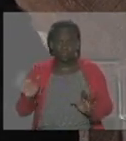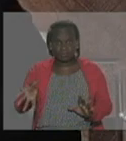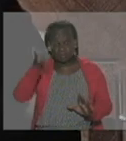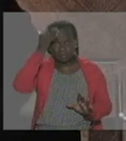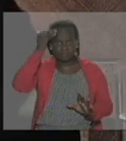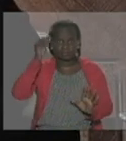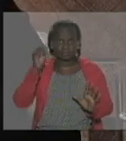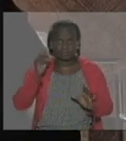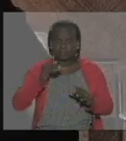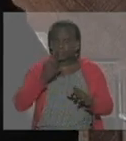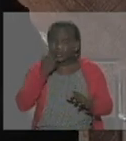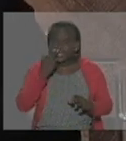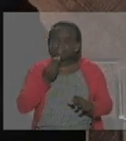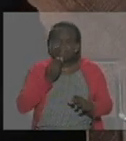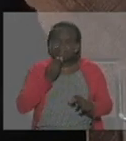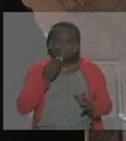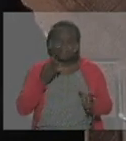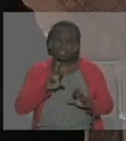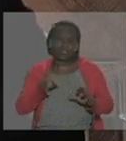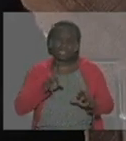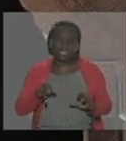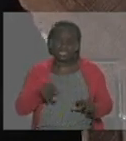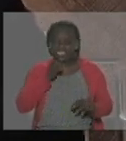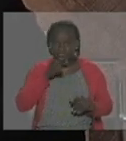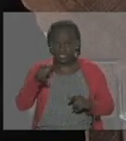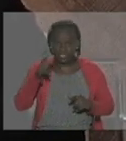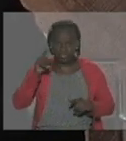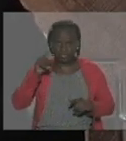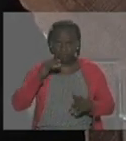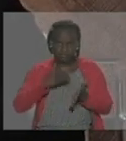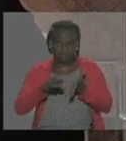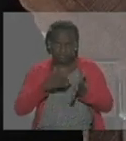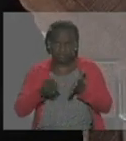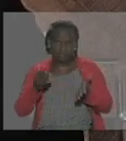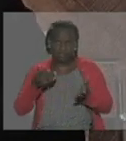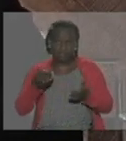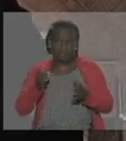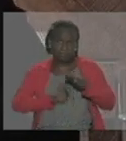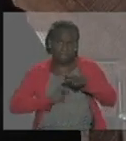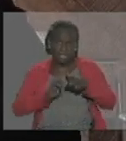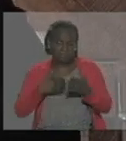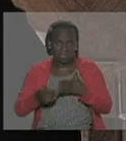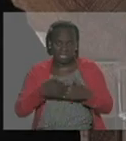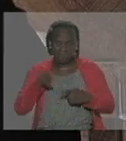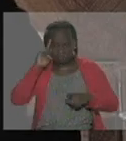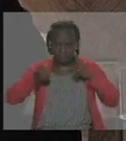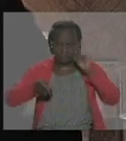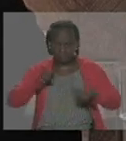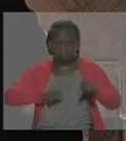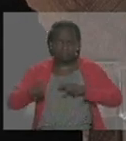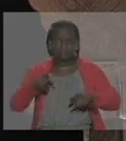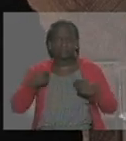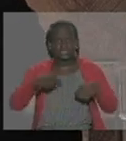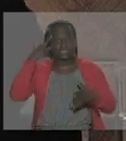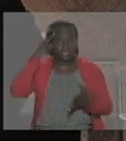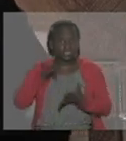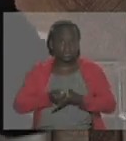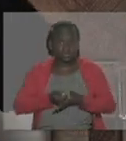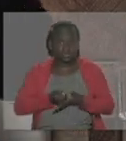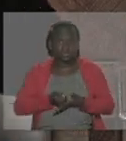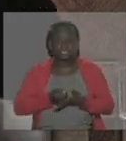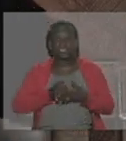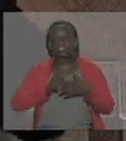você você porque parece uma coisa óbvia mas não é você como executivo de uma de qualquer empresa você tem que tomar